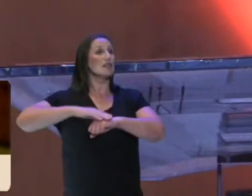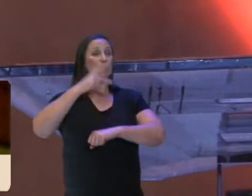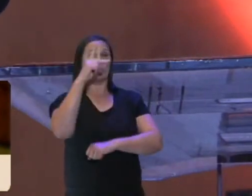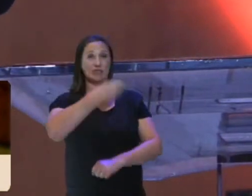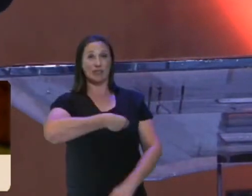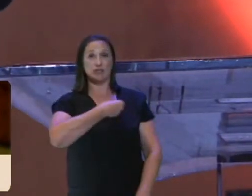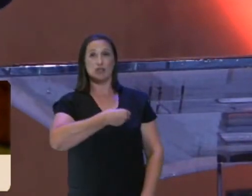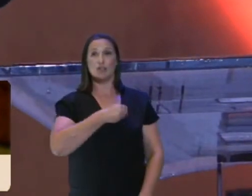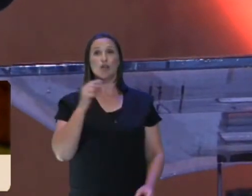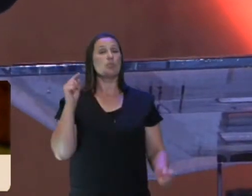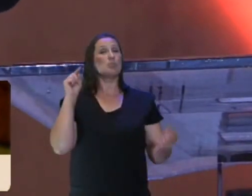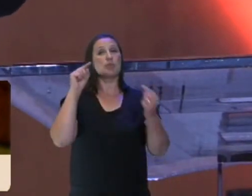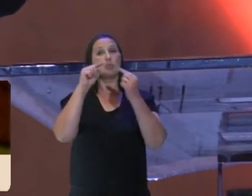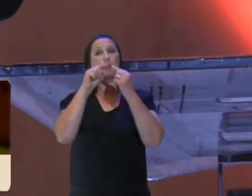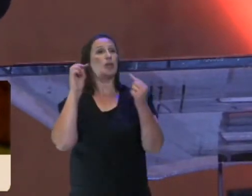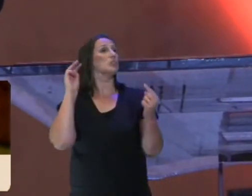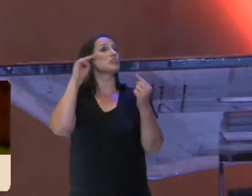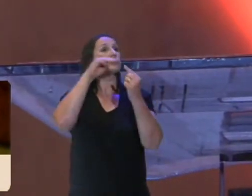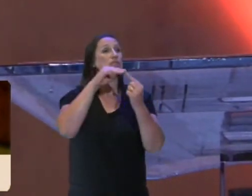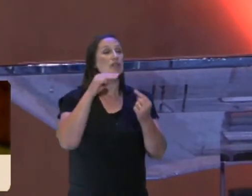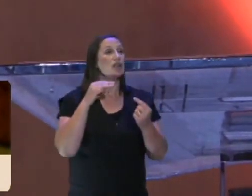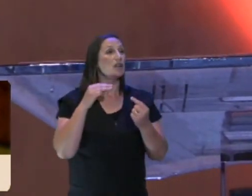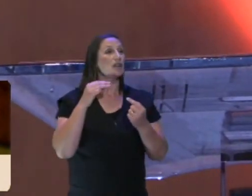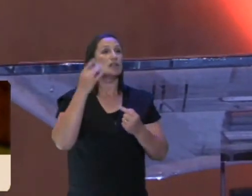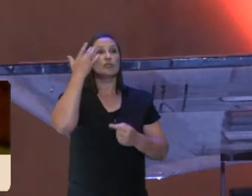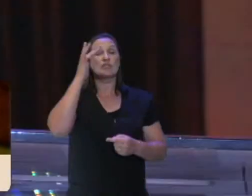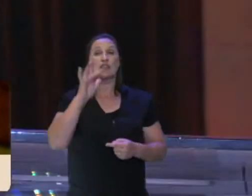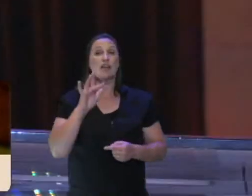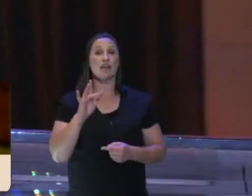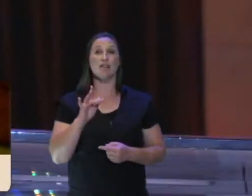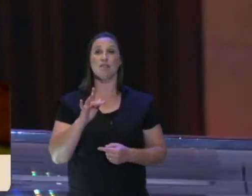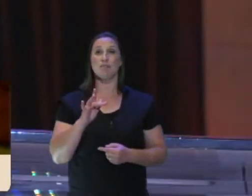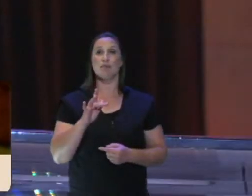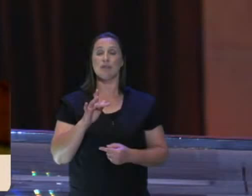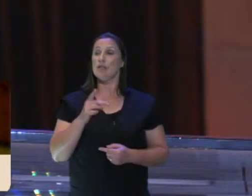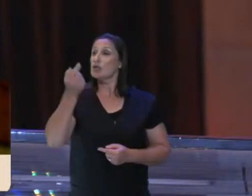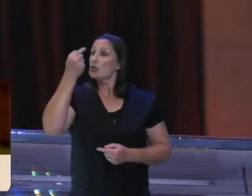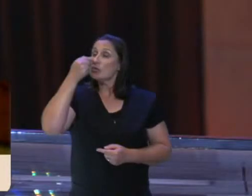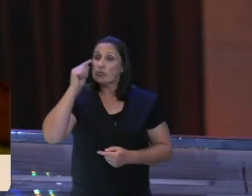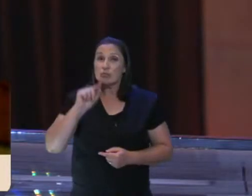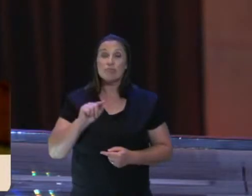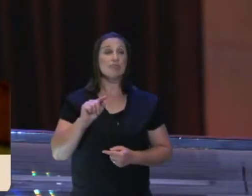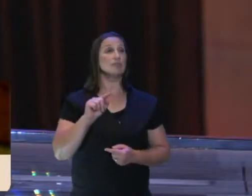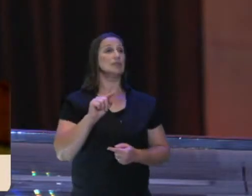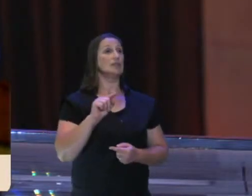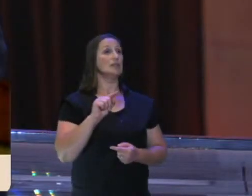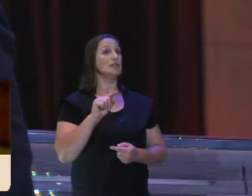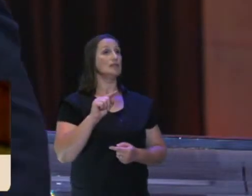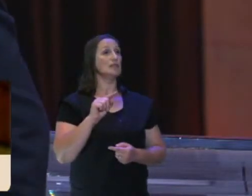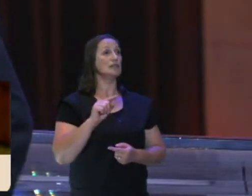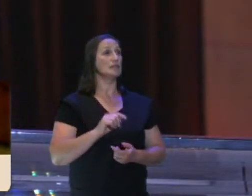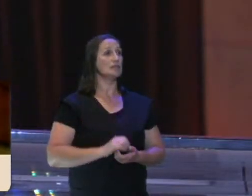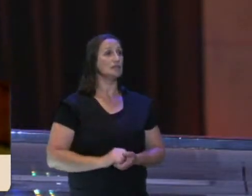você não sabe quais são os meios que Deus está usando e você ainda não descobriu.